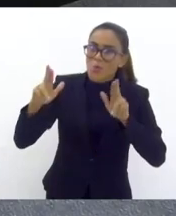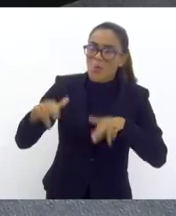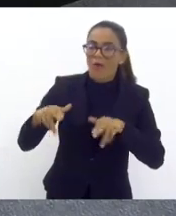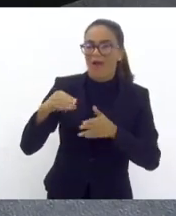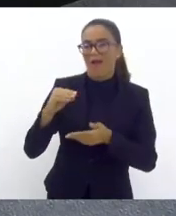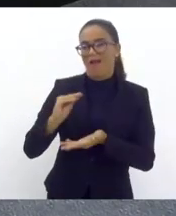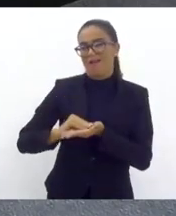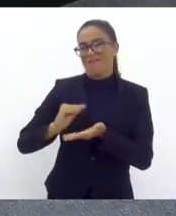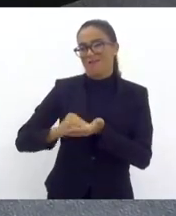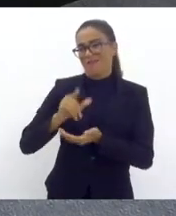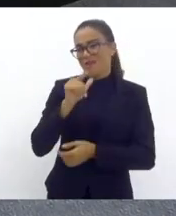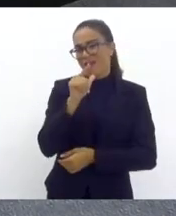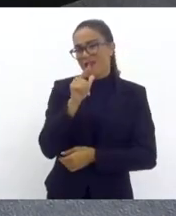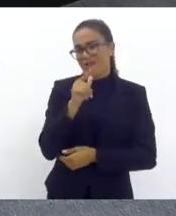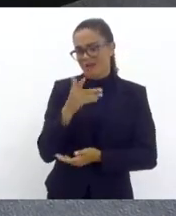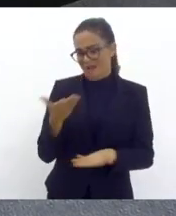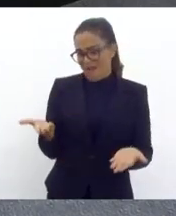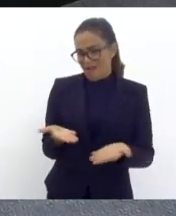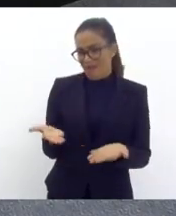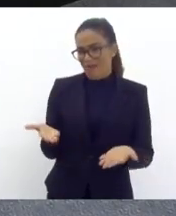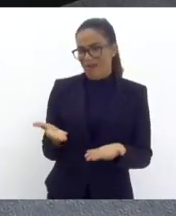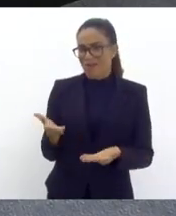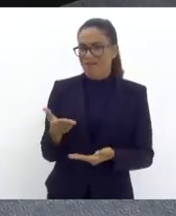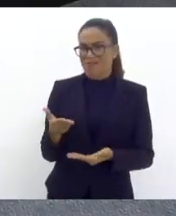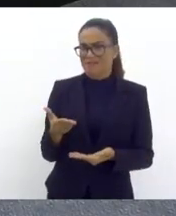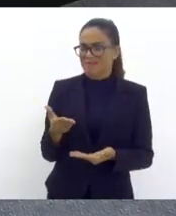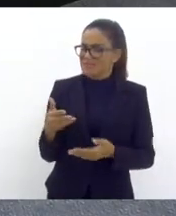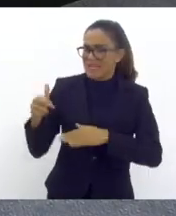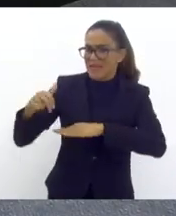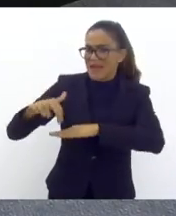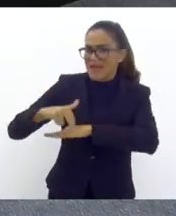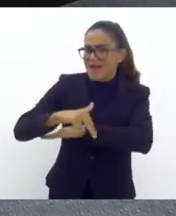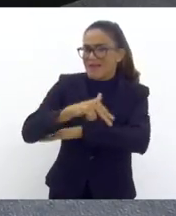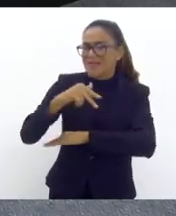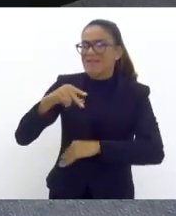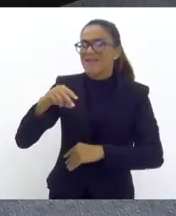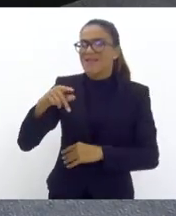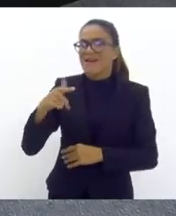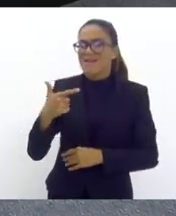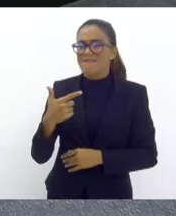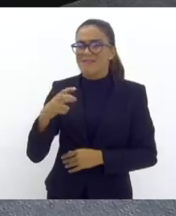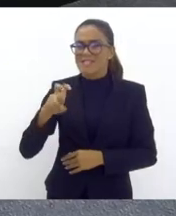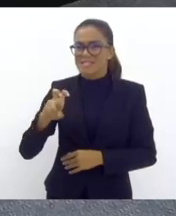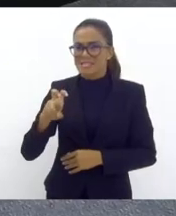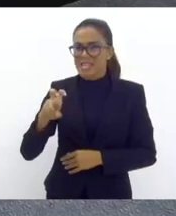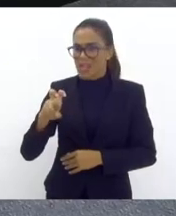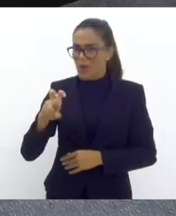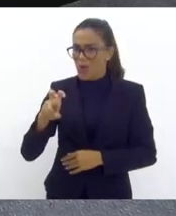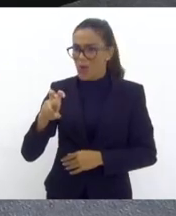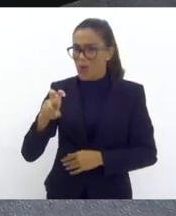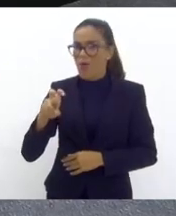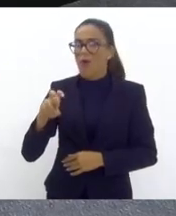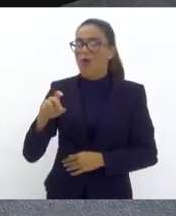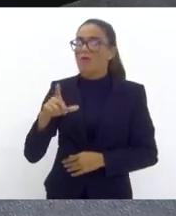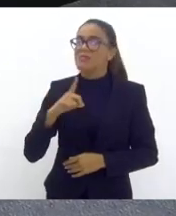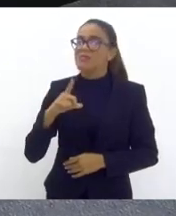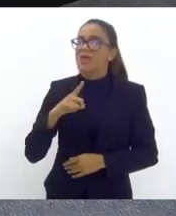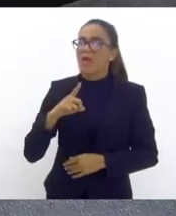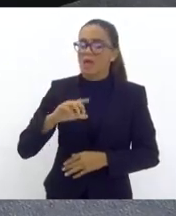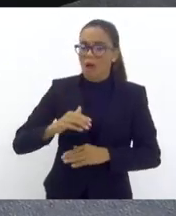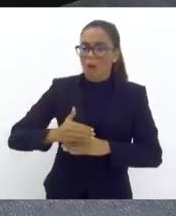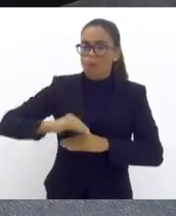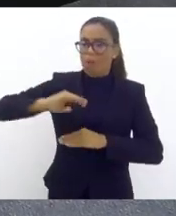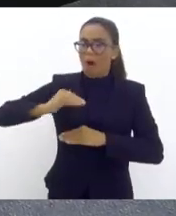usam tecnologia em benefícios próprios Você anda na 25 ali meu irmão parece um tobogã que você tá andando assim ó tanto buraco